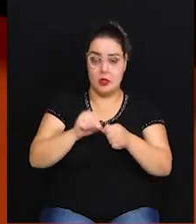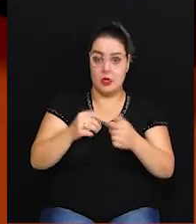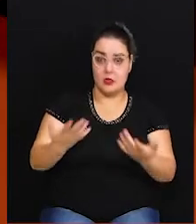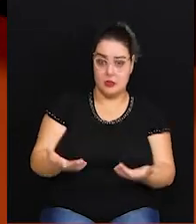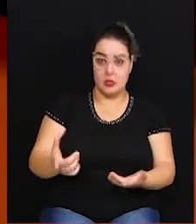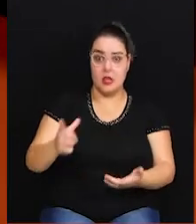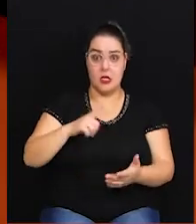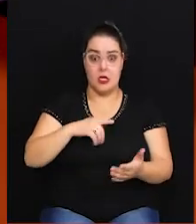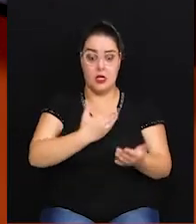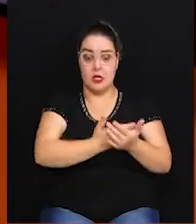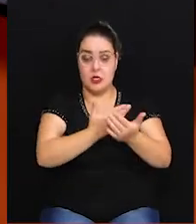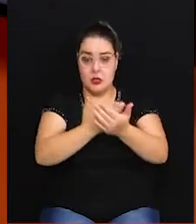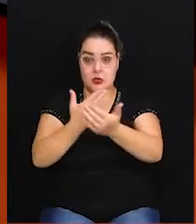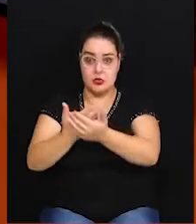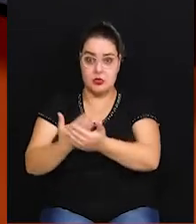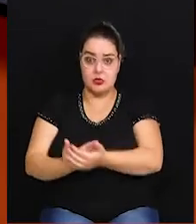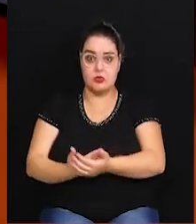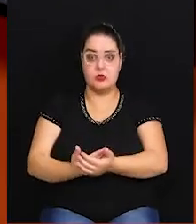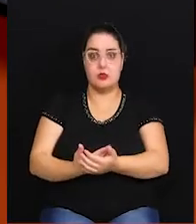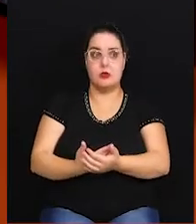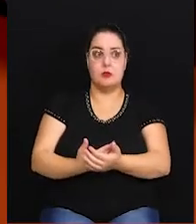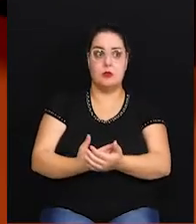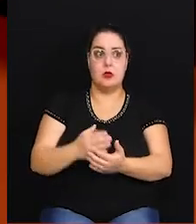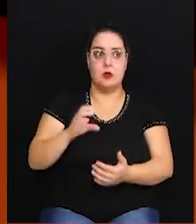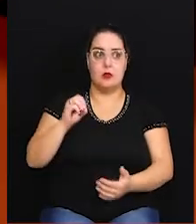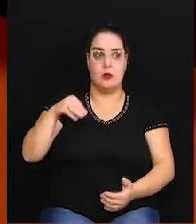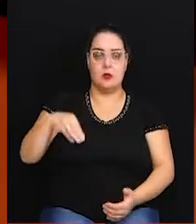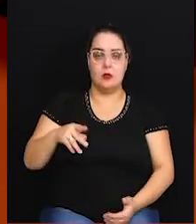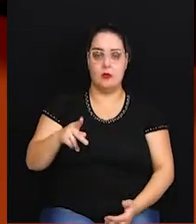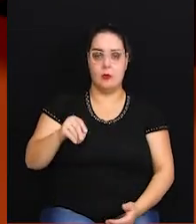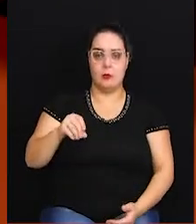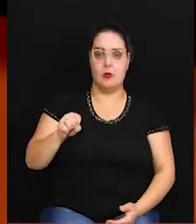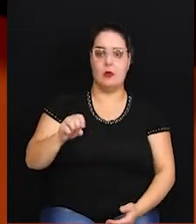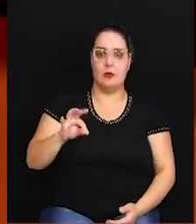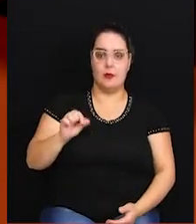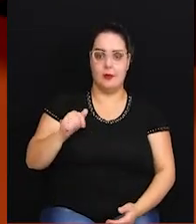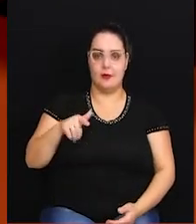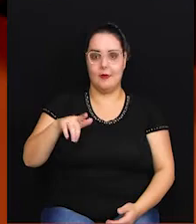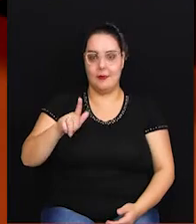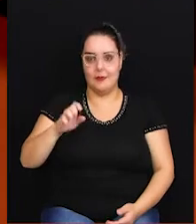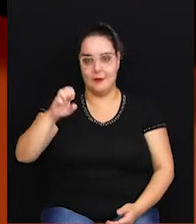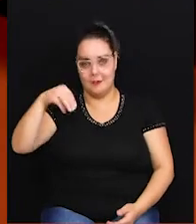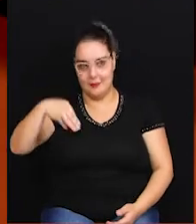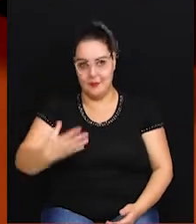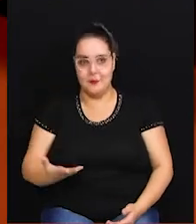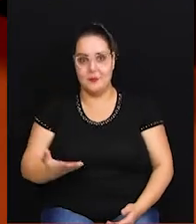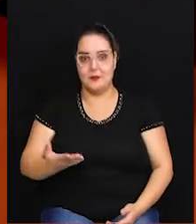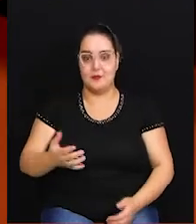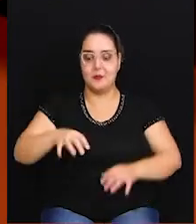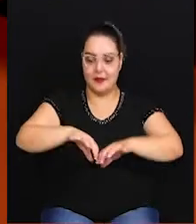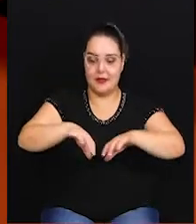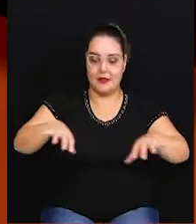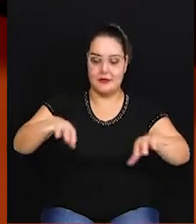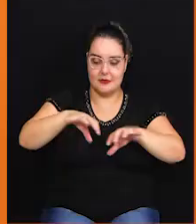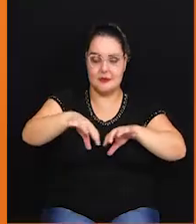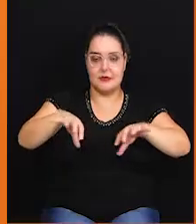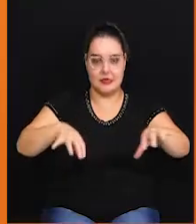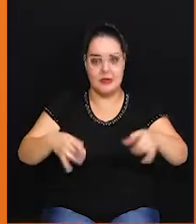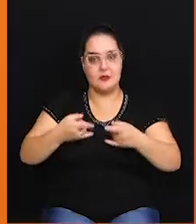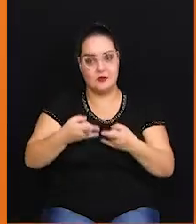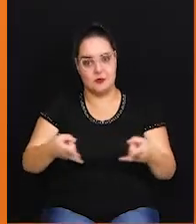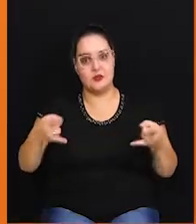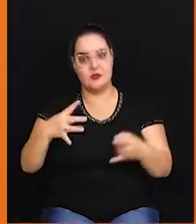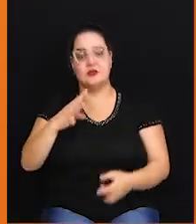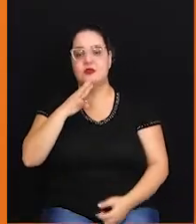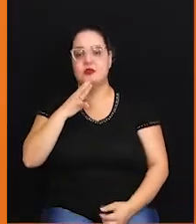fazem isso. Existem estudos até para uma compostagem, né, uma separação dos materiais separadamente do